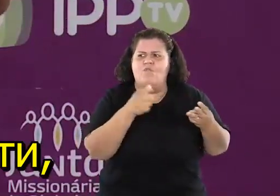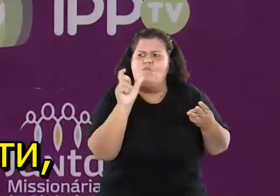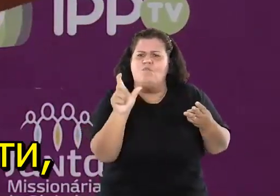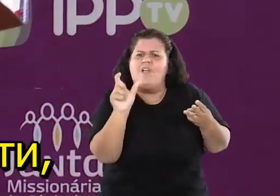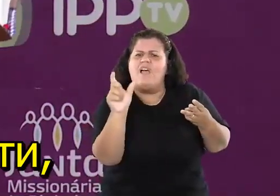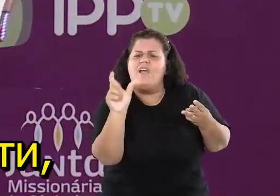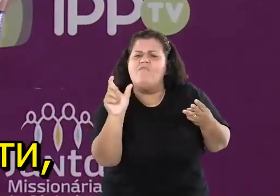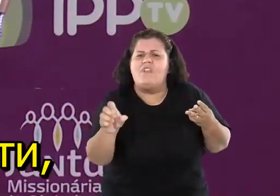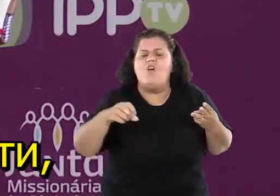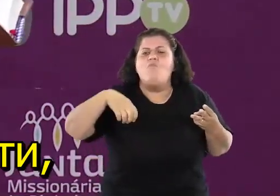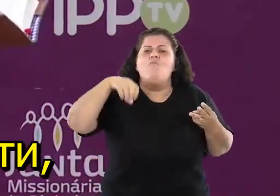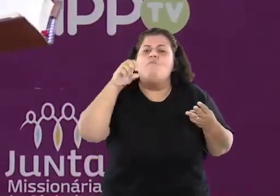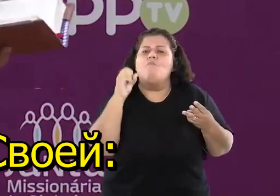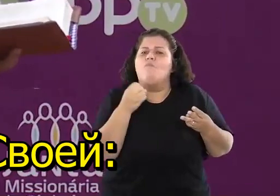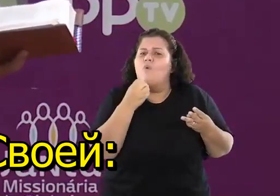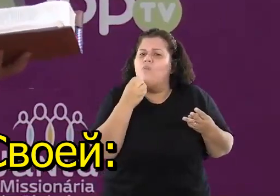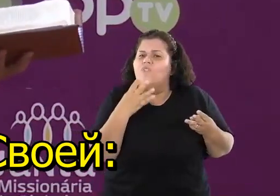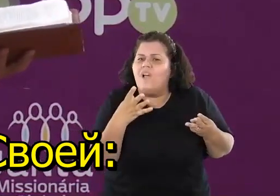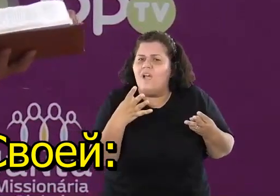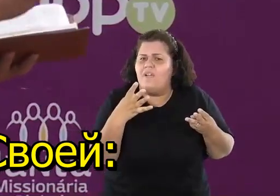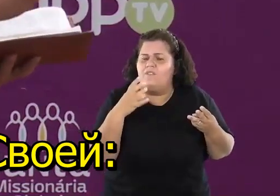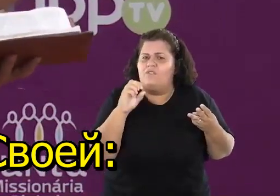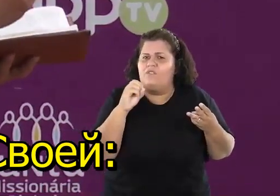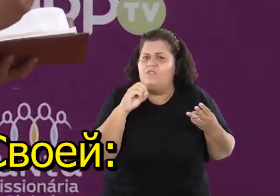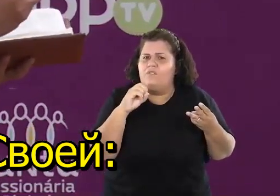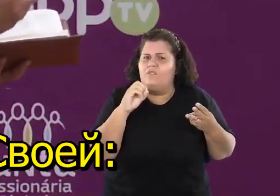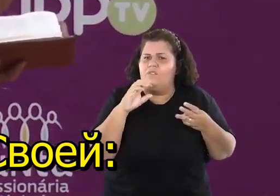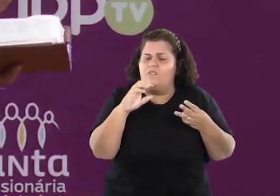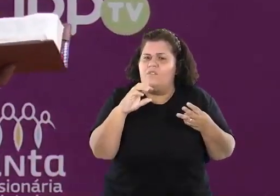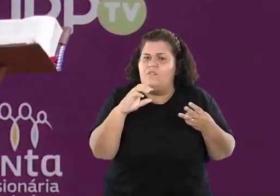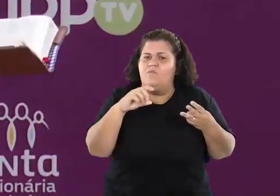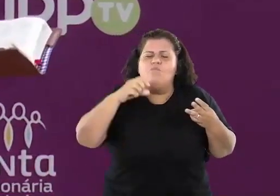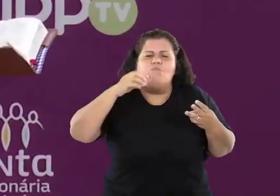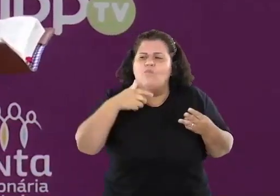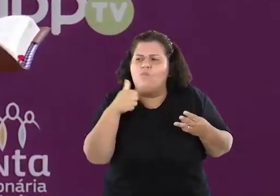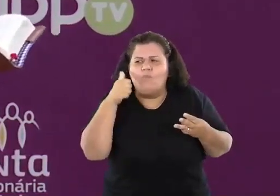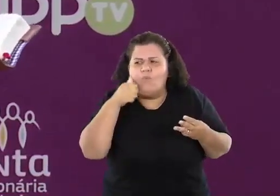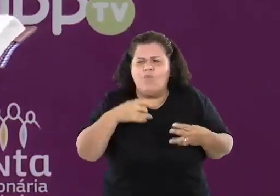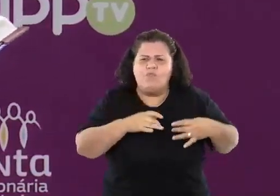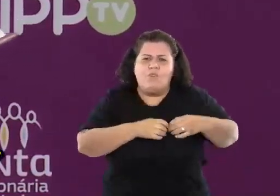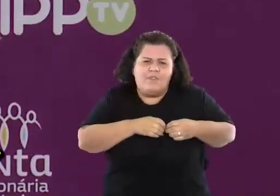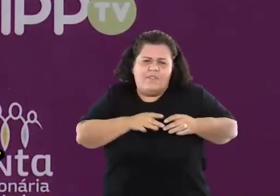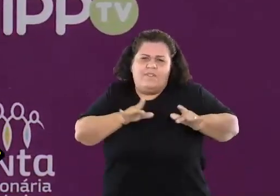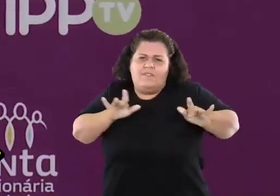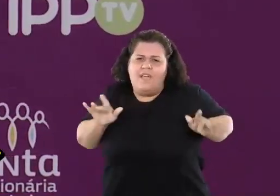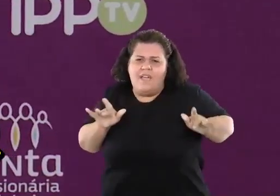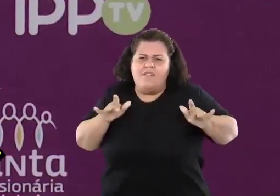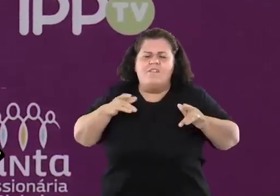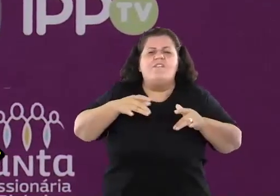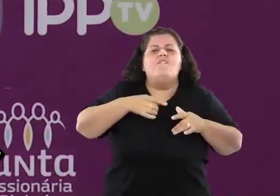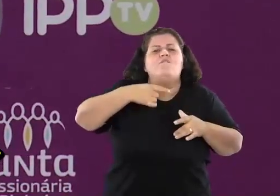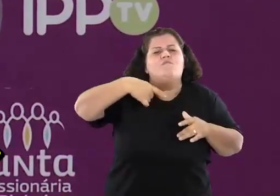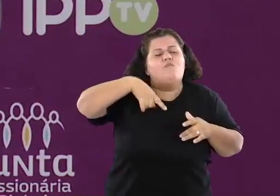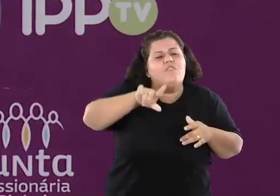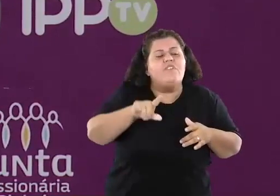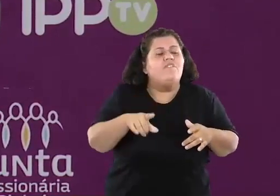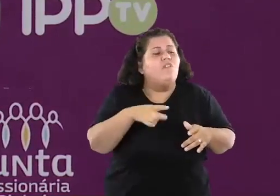e responsabilidade filial, quando disse para Maria, sua mãe: mulher, eis aí o teu filho, filho, eis aí a tua